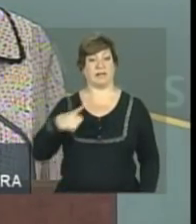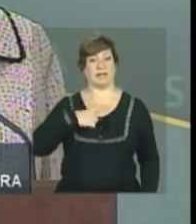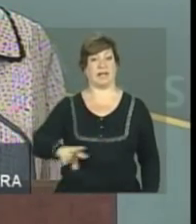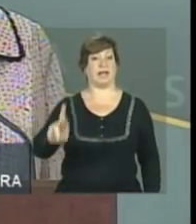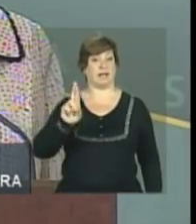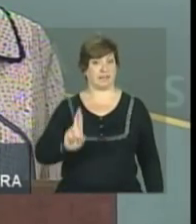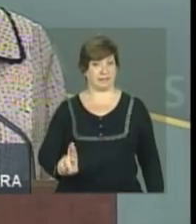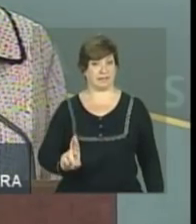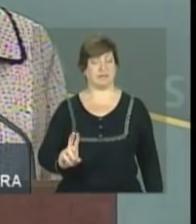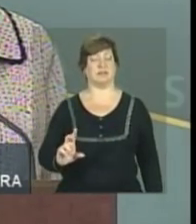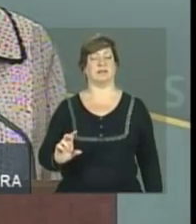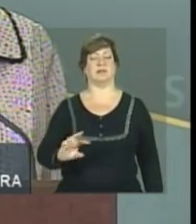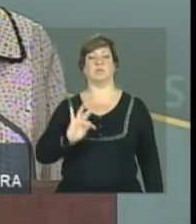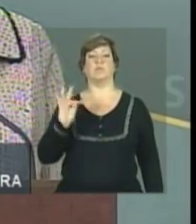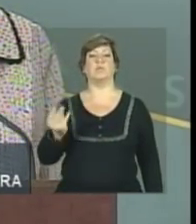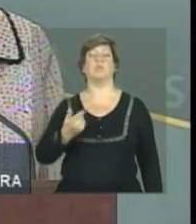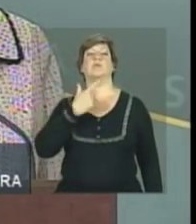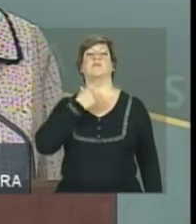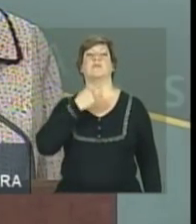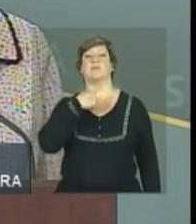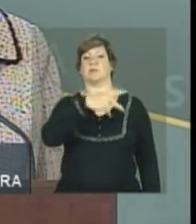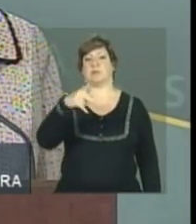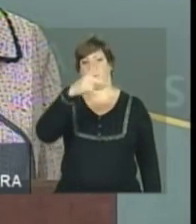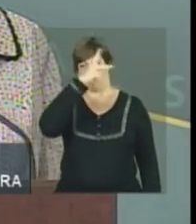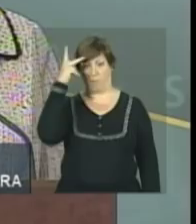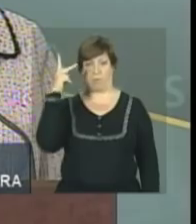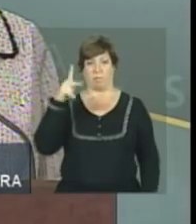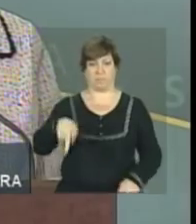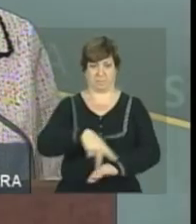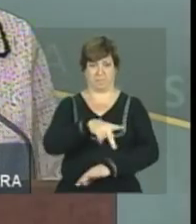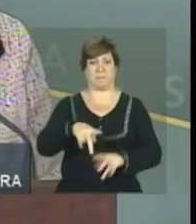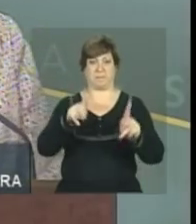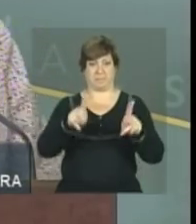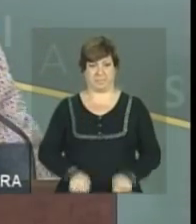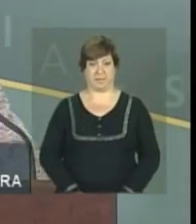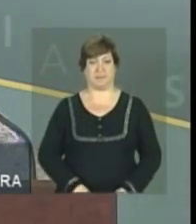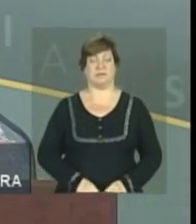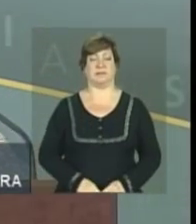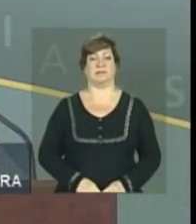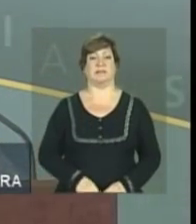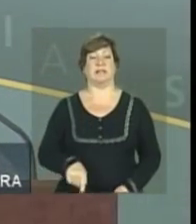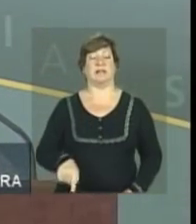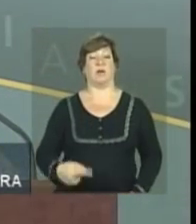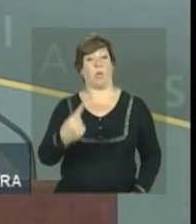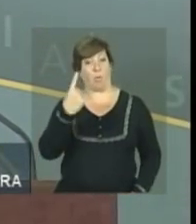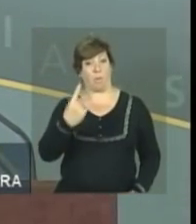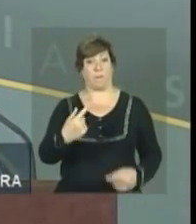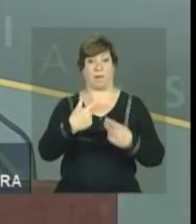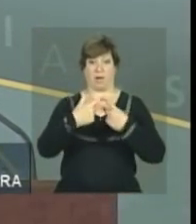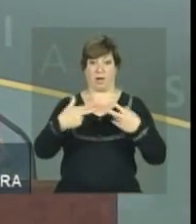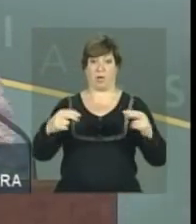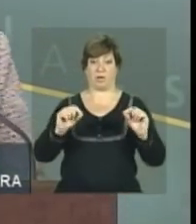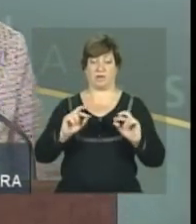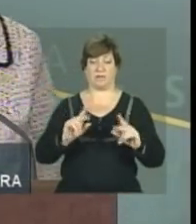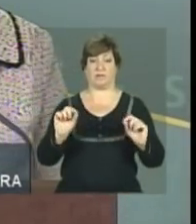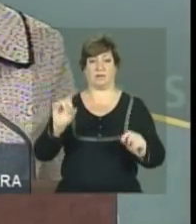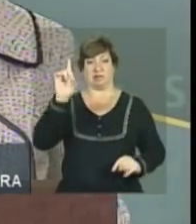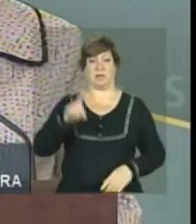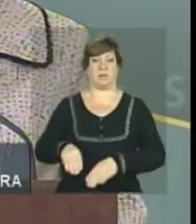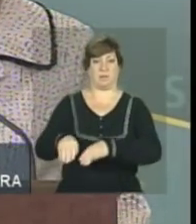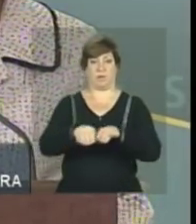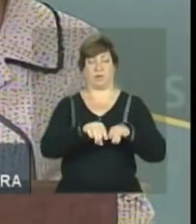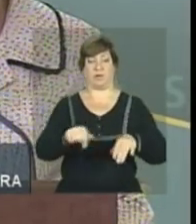represente os interesses da nação. Uma coisa distingue a democracia brasileira.